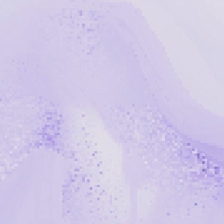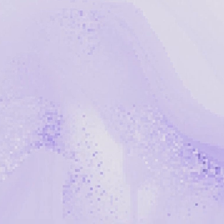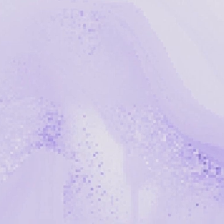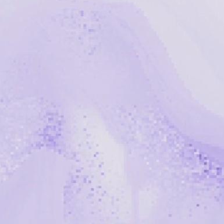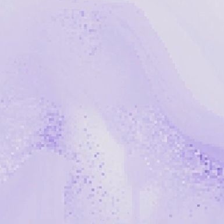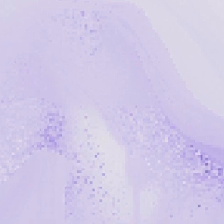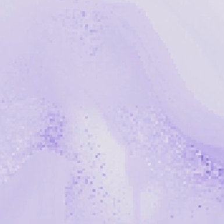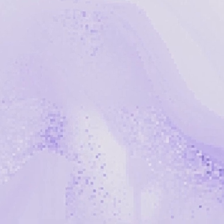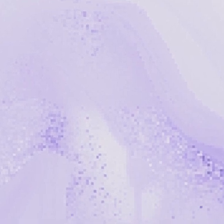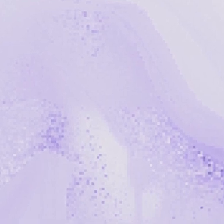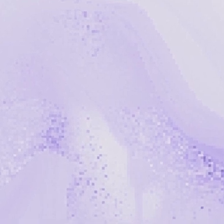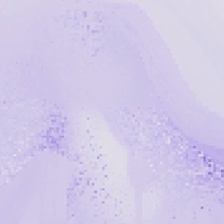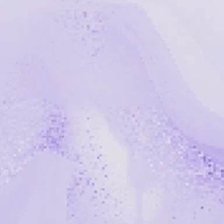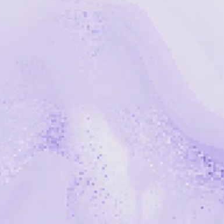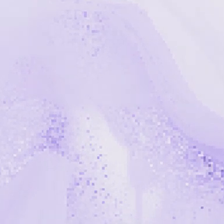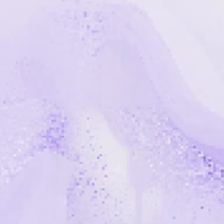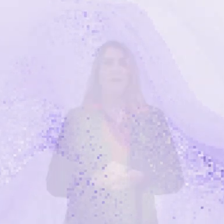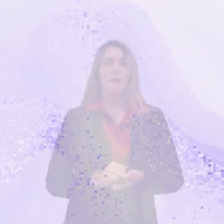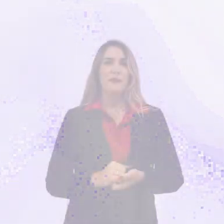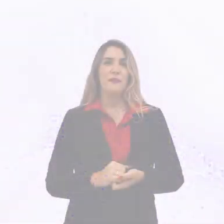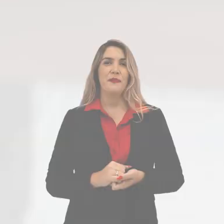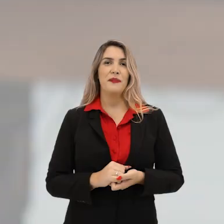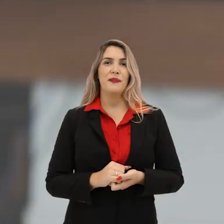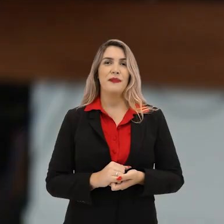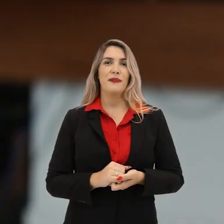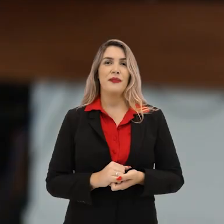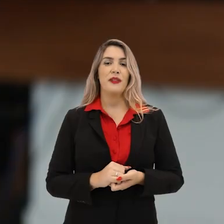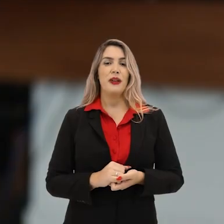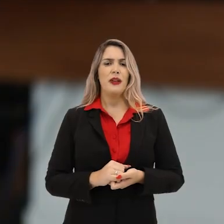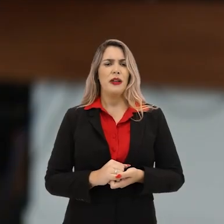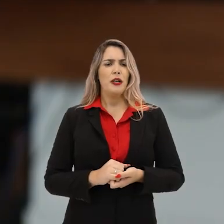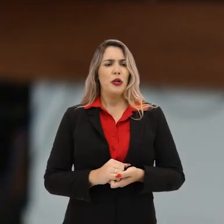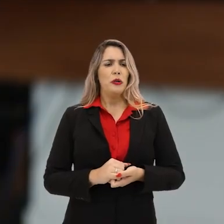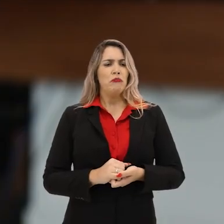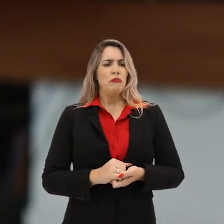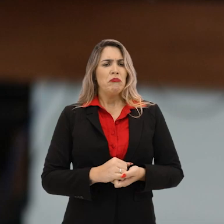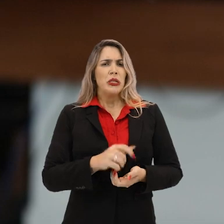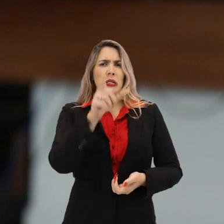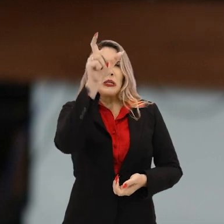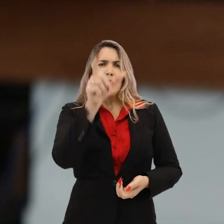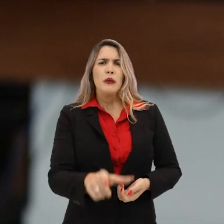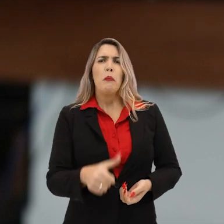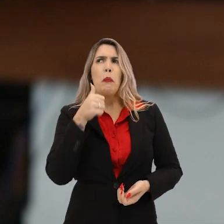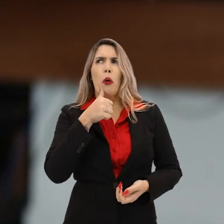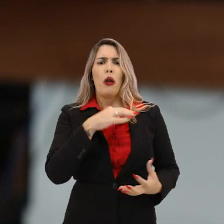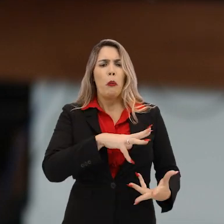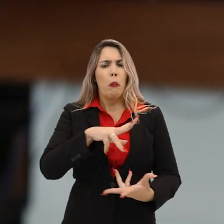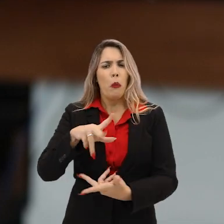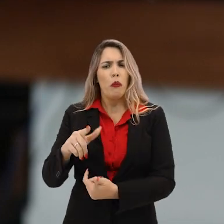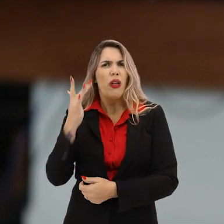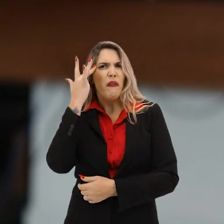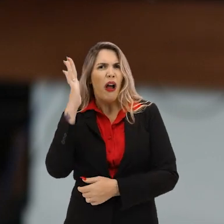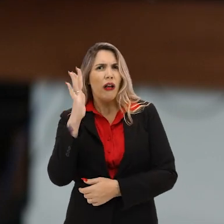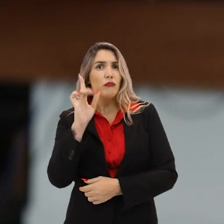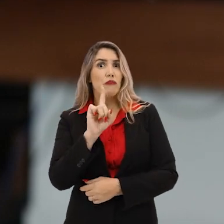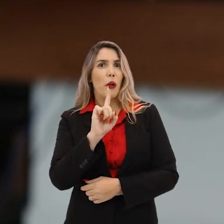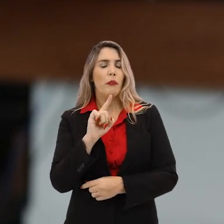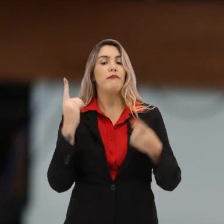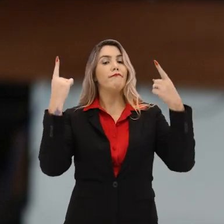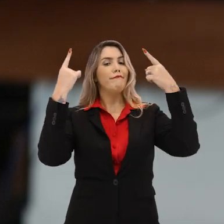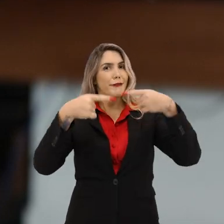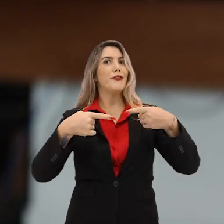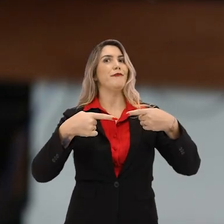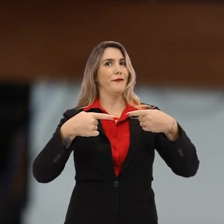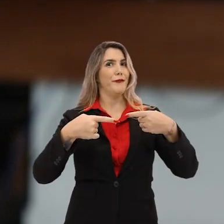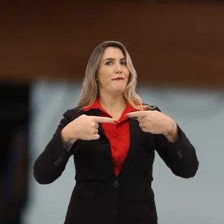TJSP, feito por pessoas e para pessoas. Roseli. Ser mulher nesse mundo, não vou dizer que foi fácil, mas foi